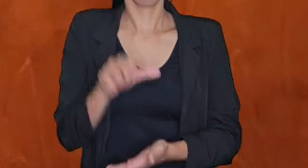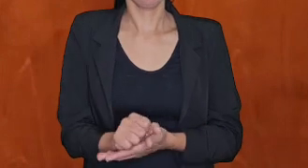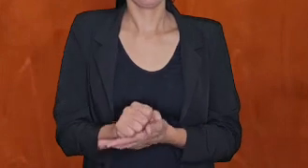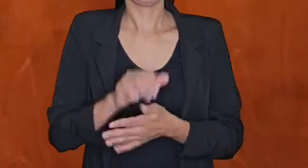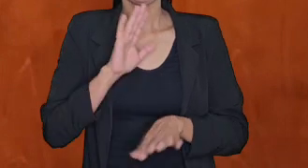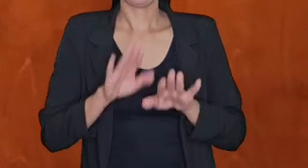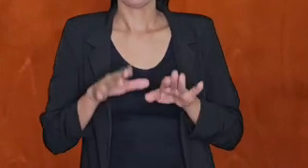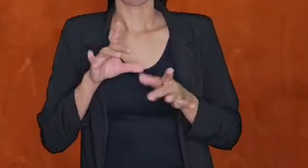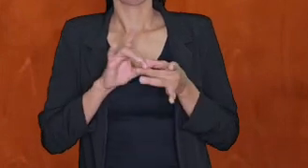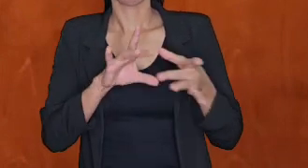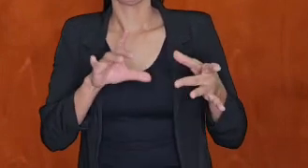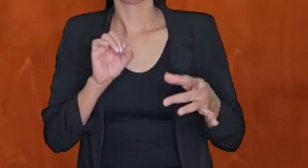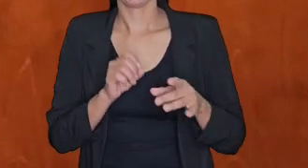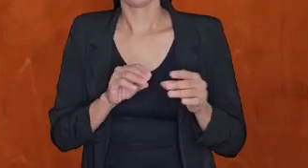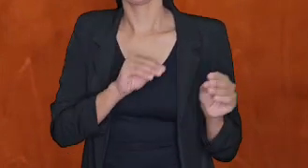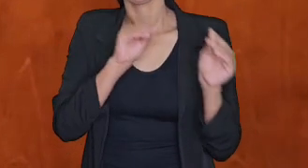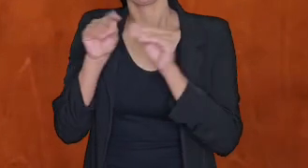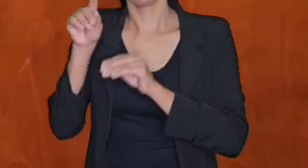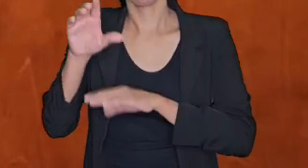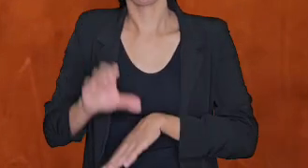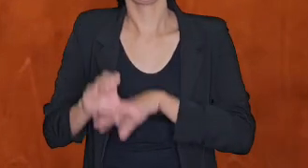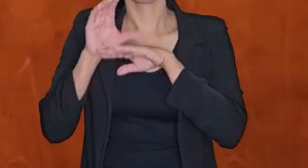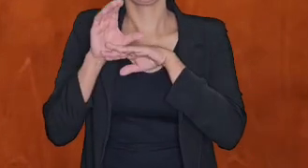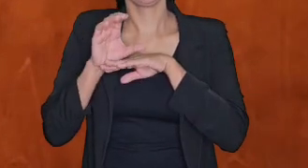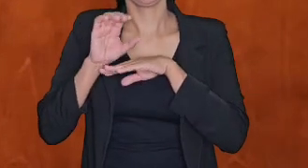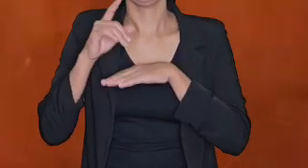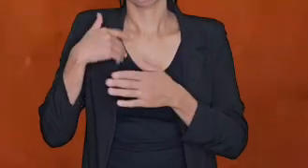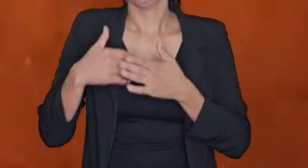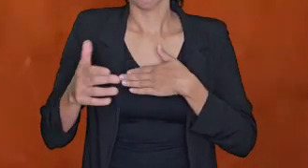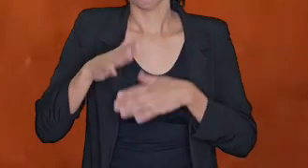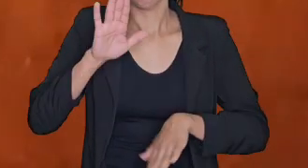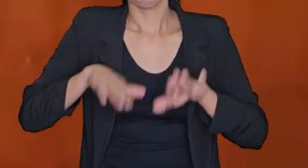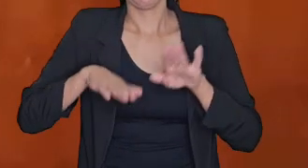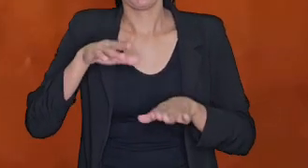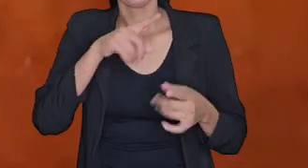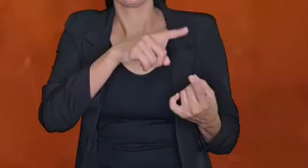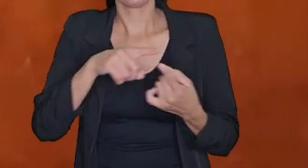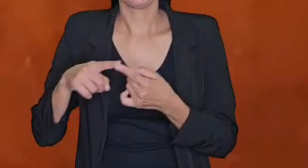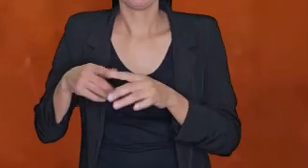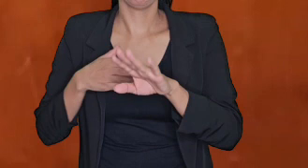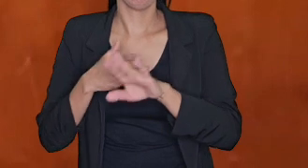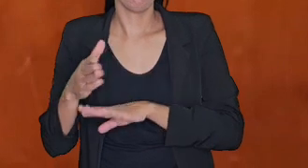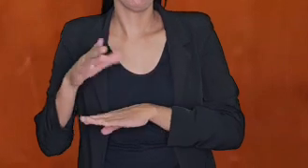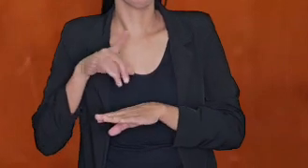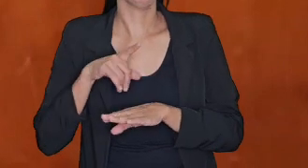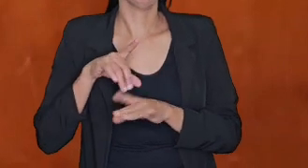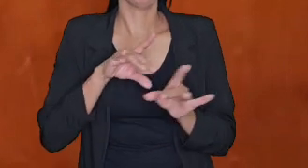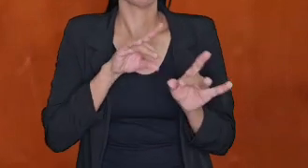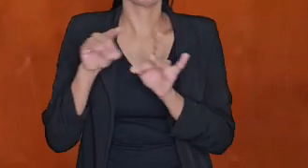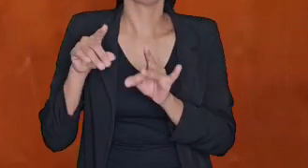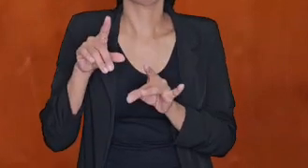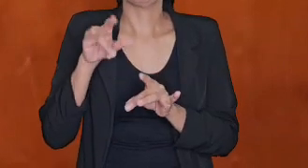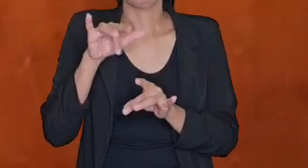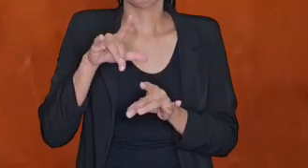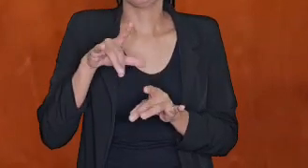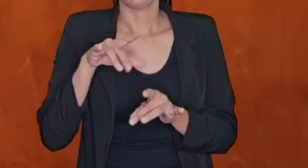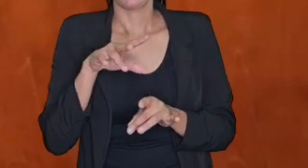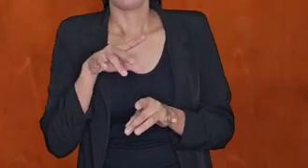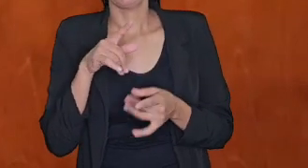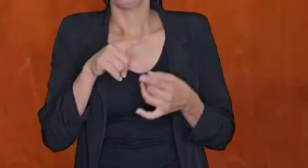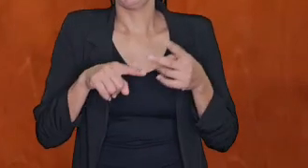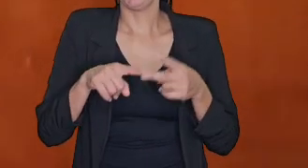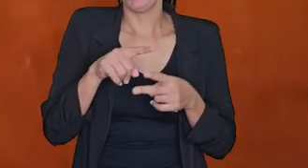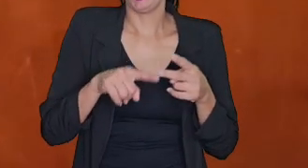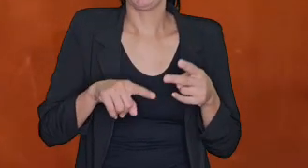primeira vara aqui de registro público e geralmente ele dispensa, ou se não, sobe para o conselho ou para... Aí depende do ato, vai para o conselho ou